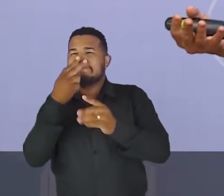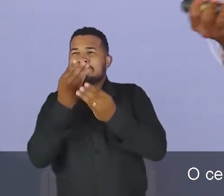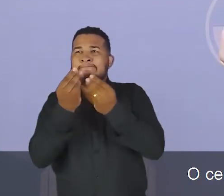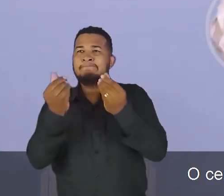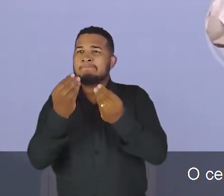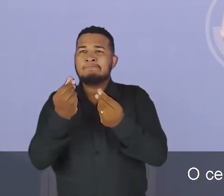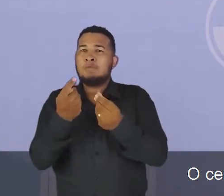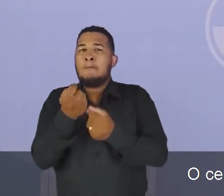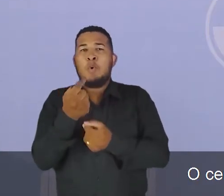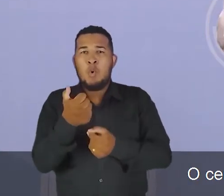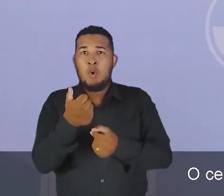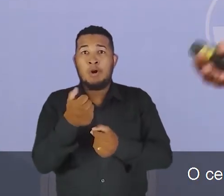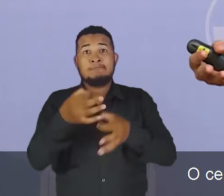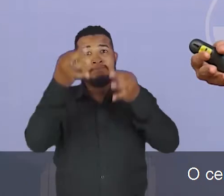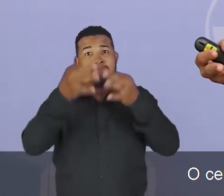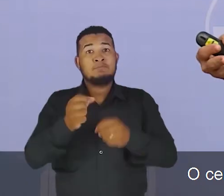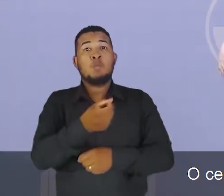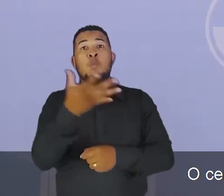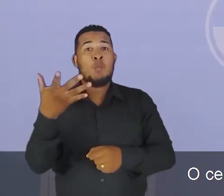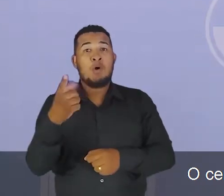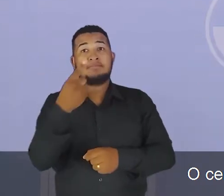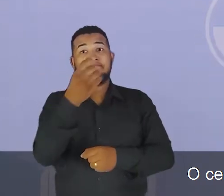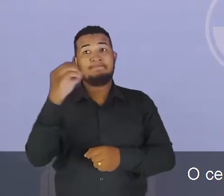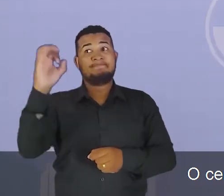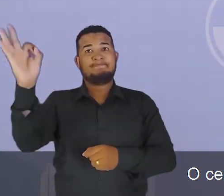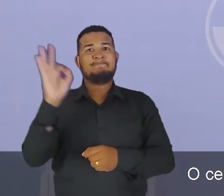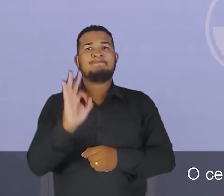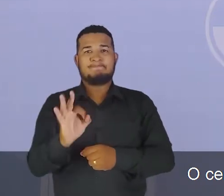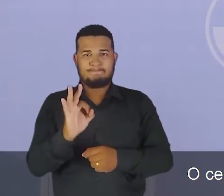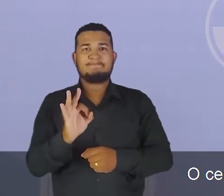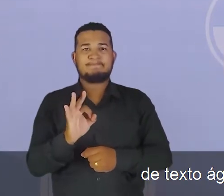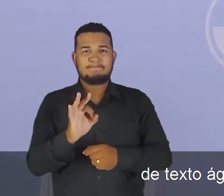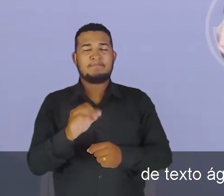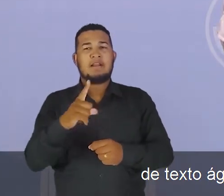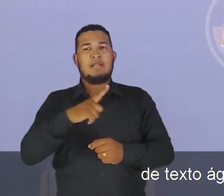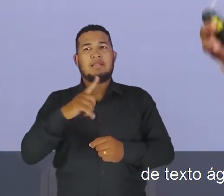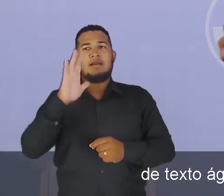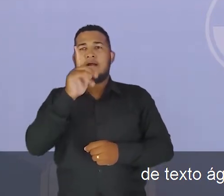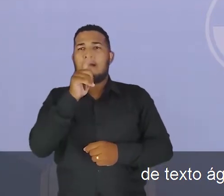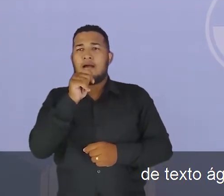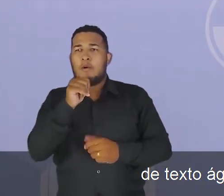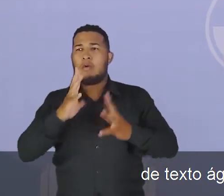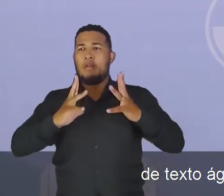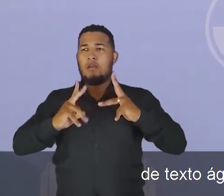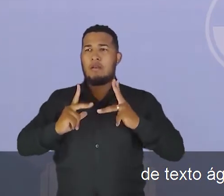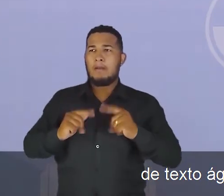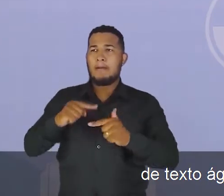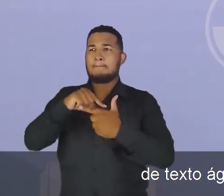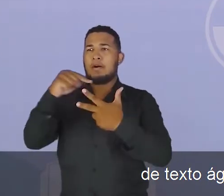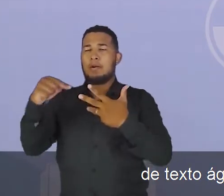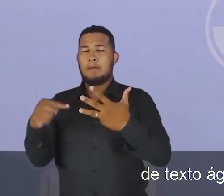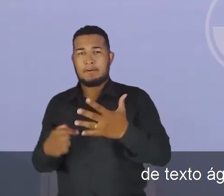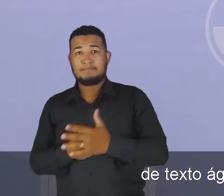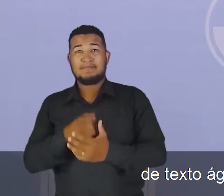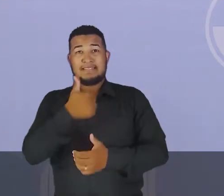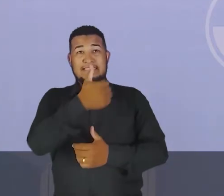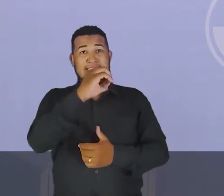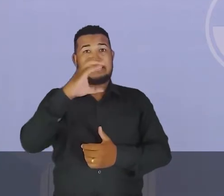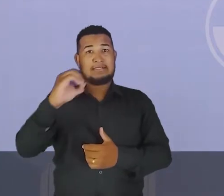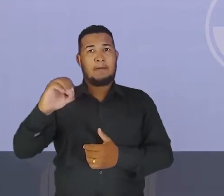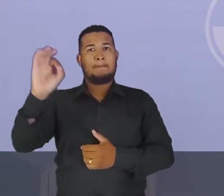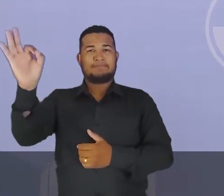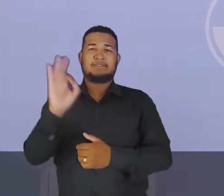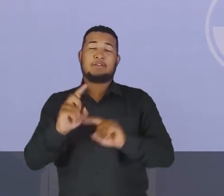baixo, né? O certo seria ter toda a população ter essa assistência, né, de ter essa água tratada e evitar esse grande número de mortes